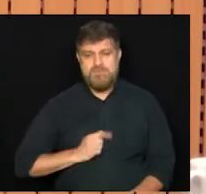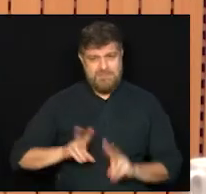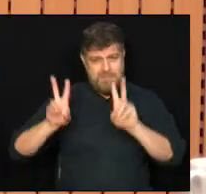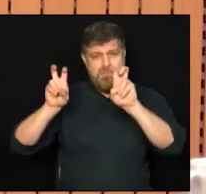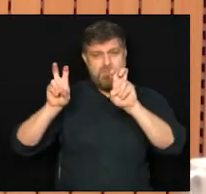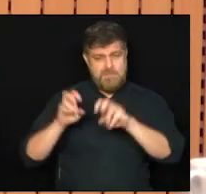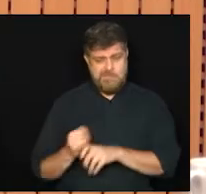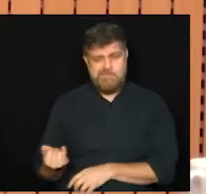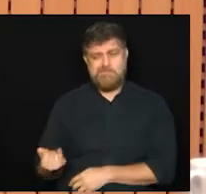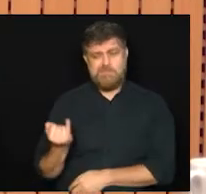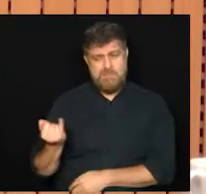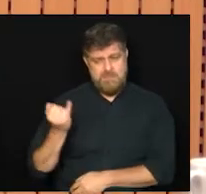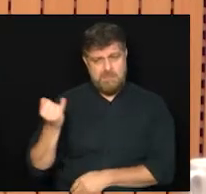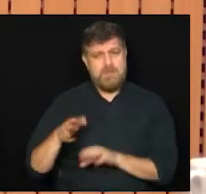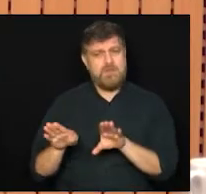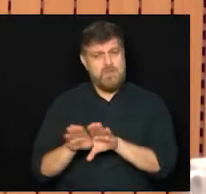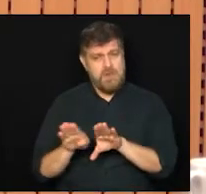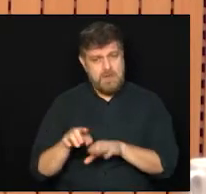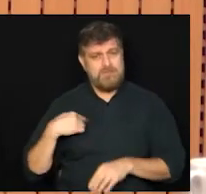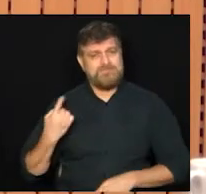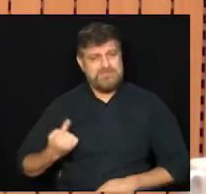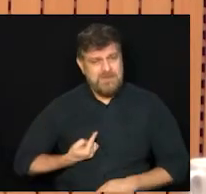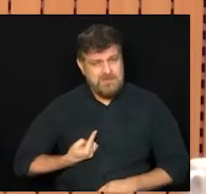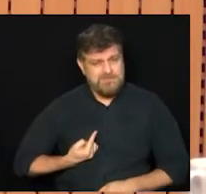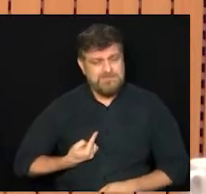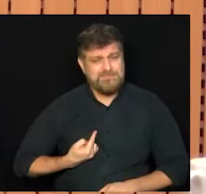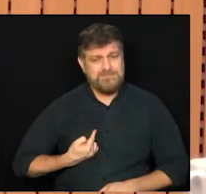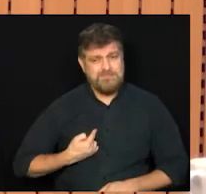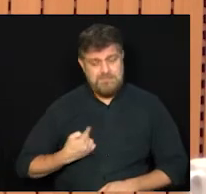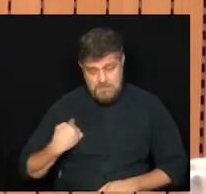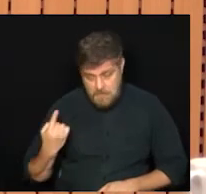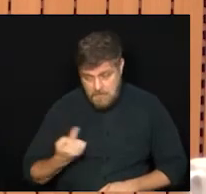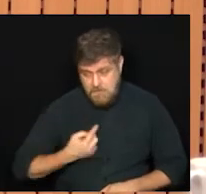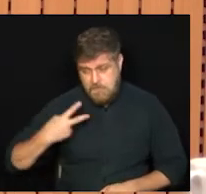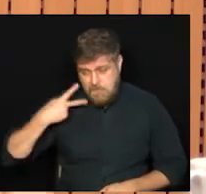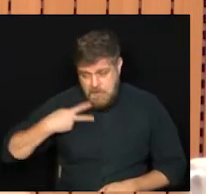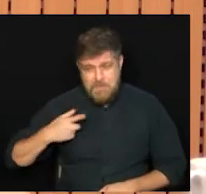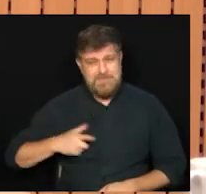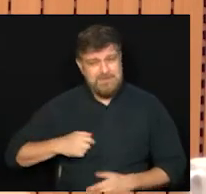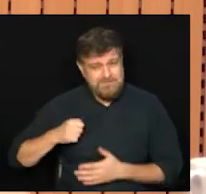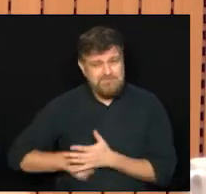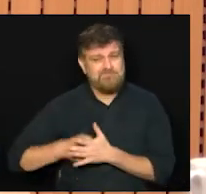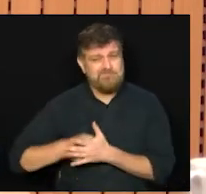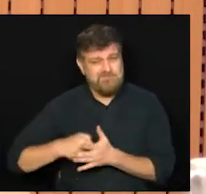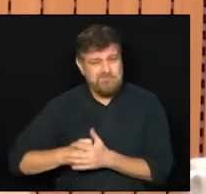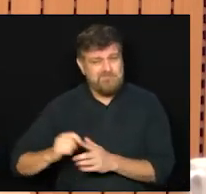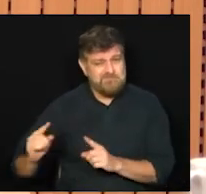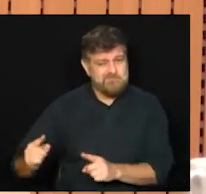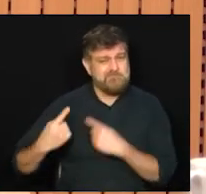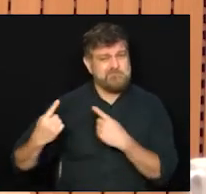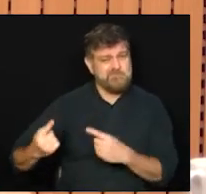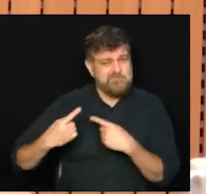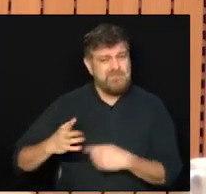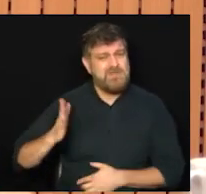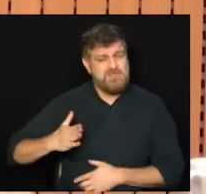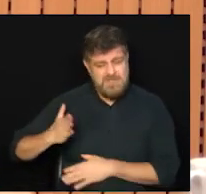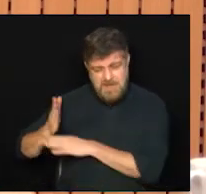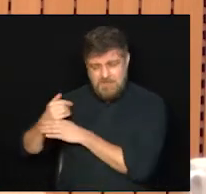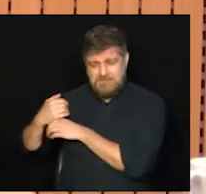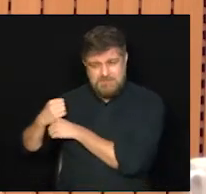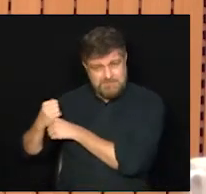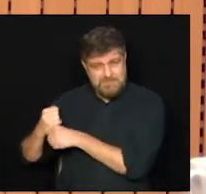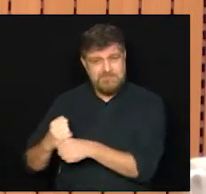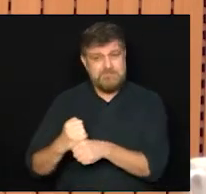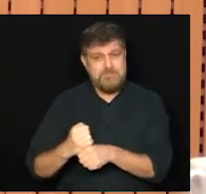tem sido cobrado muito, há muito tempo sobre isso. Lembrando que a iniciativa tem que